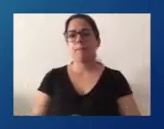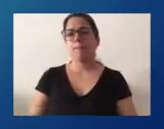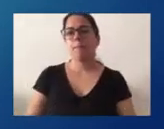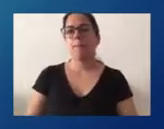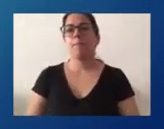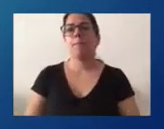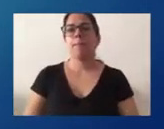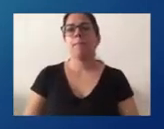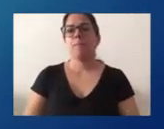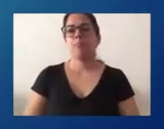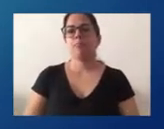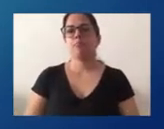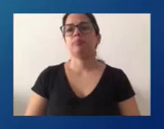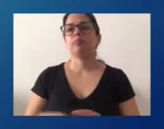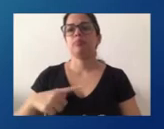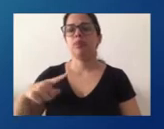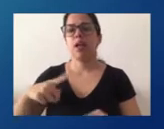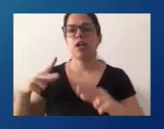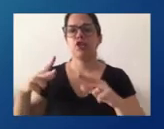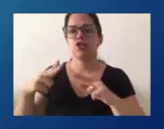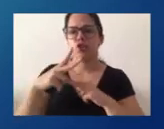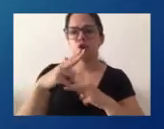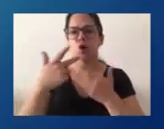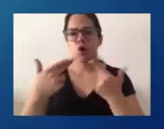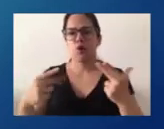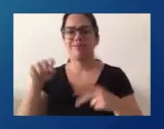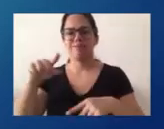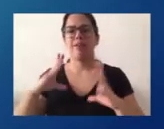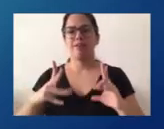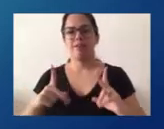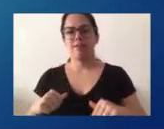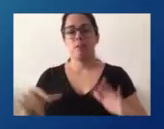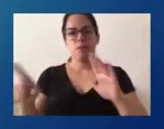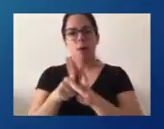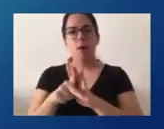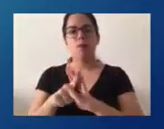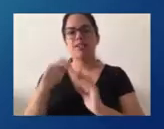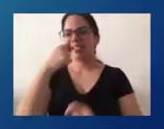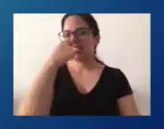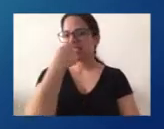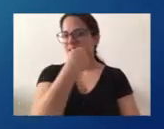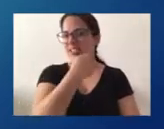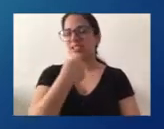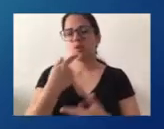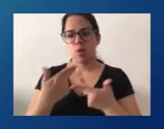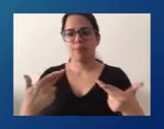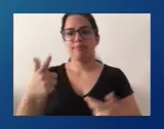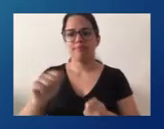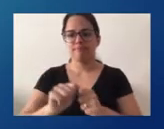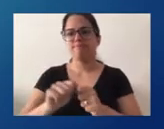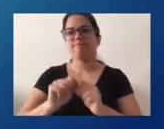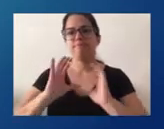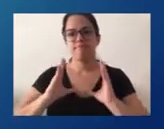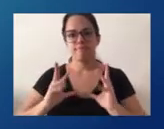durante essa explosão. Vocês veem aqui, né, as tesouras, né, que estavam sendo esterilizadas, aqui esses materiais. Vejam,